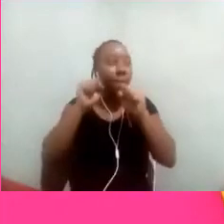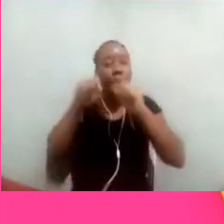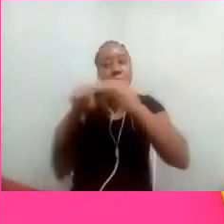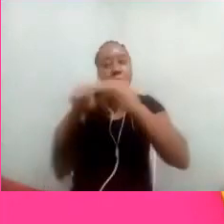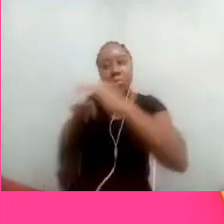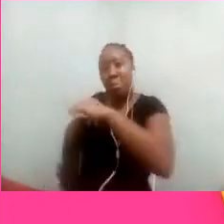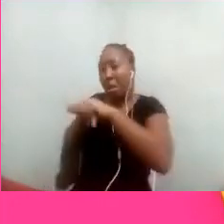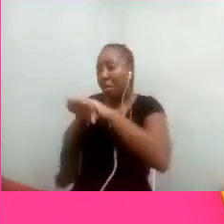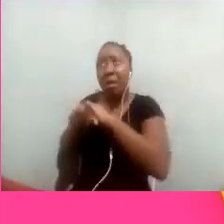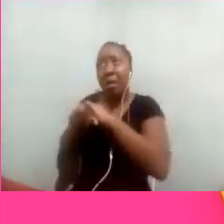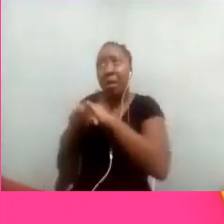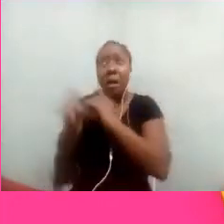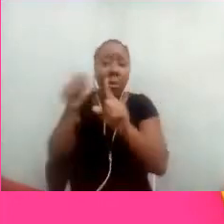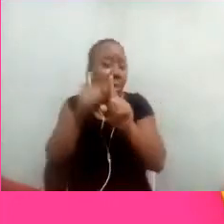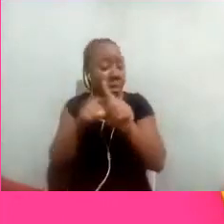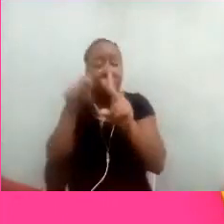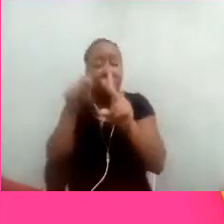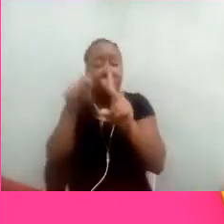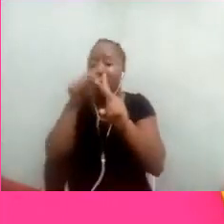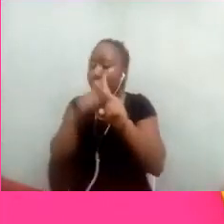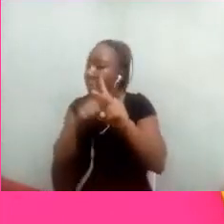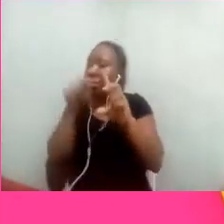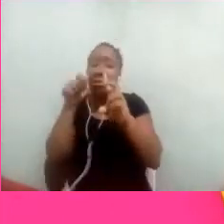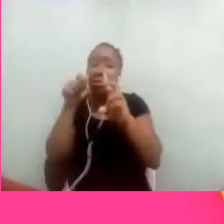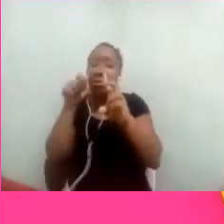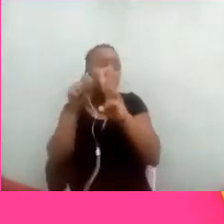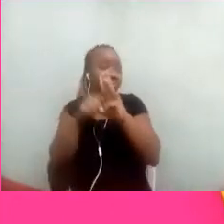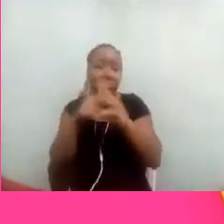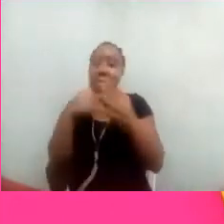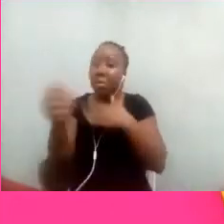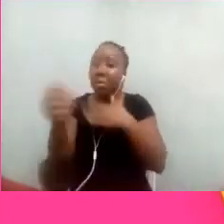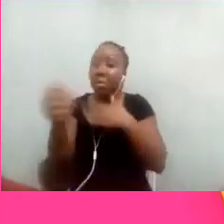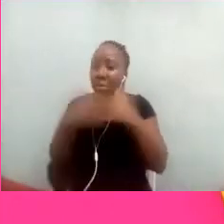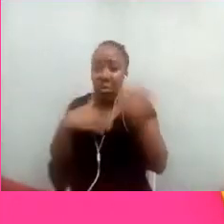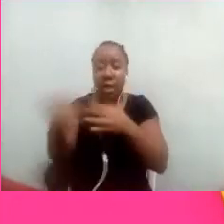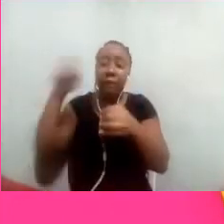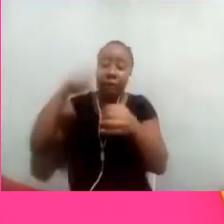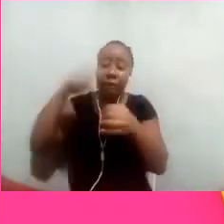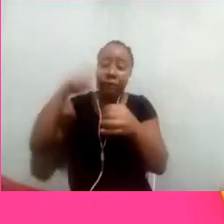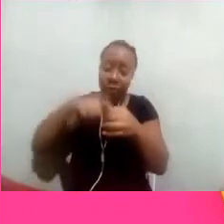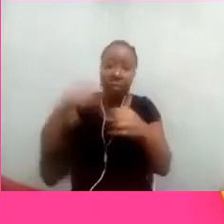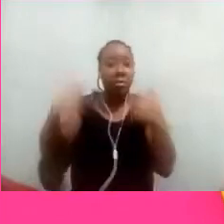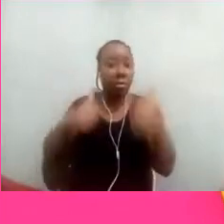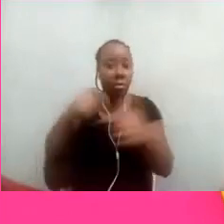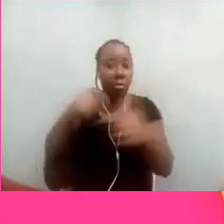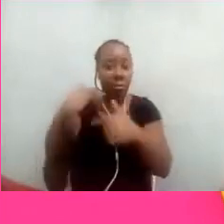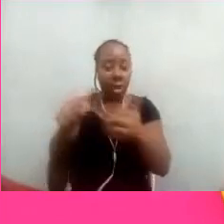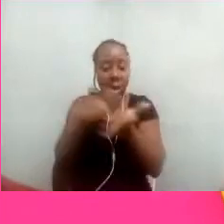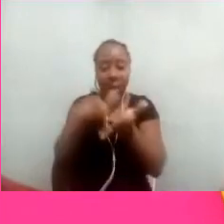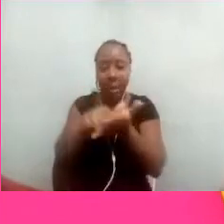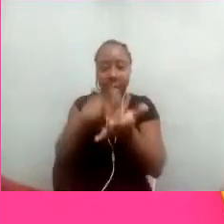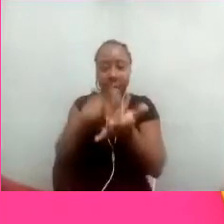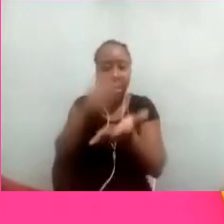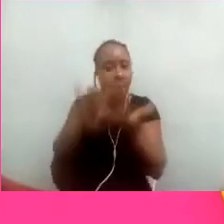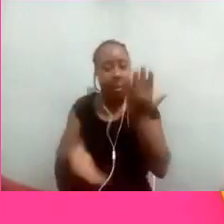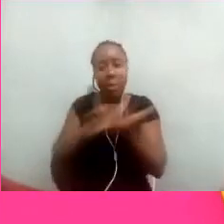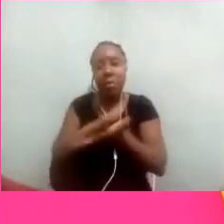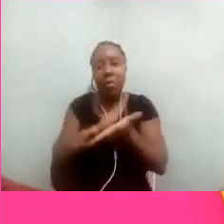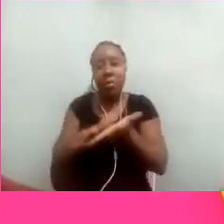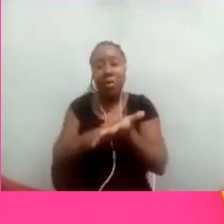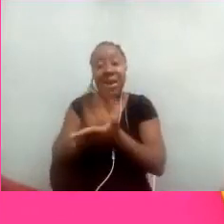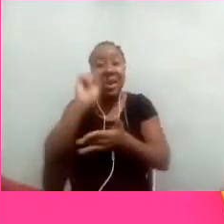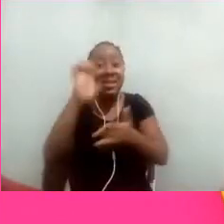2 meses, 3 meses para poder voltar a trabalhar nele. E ele não vai estragar. Agora, se eu guardo